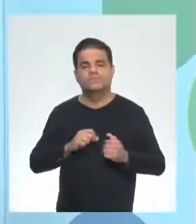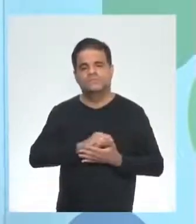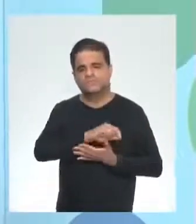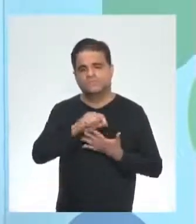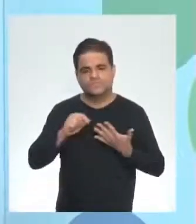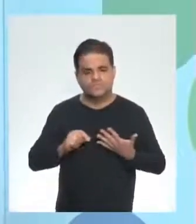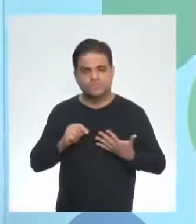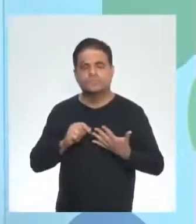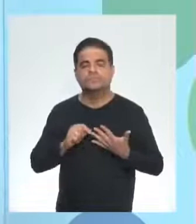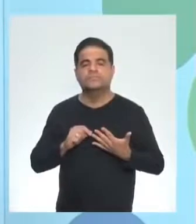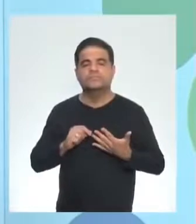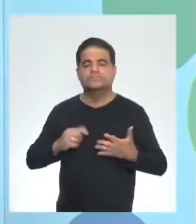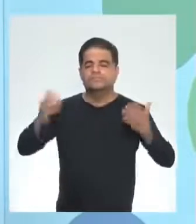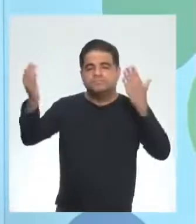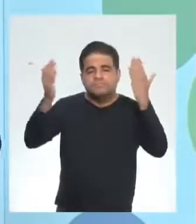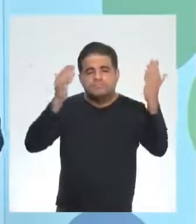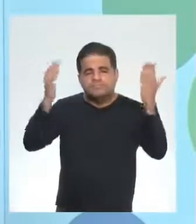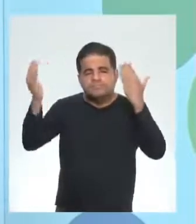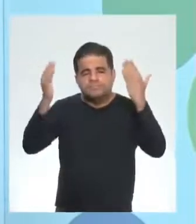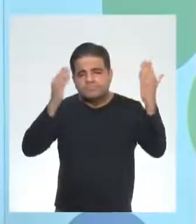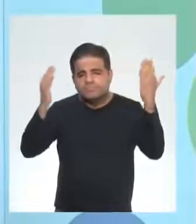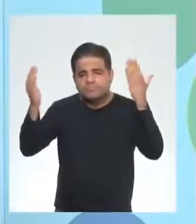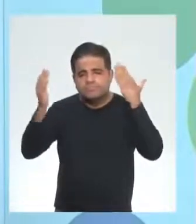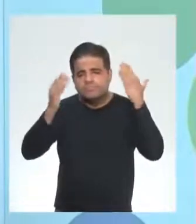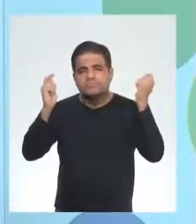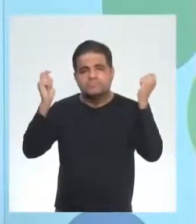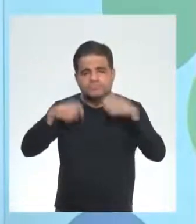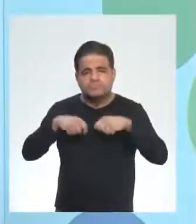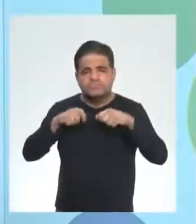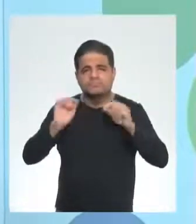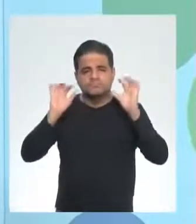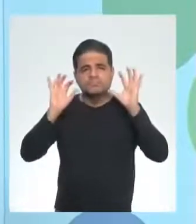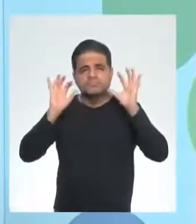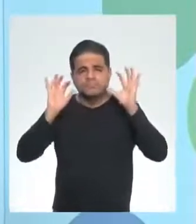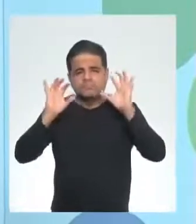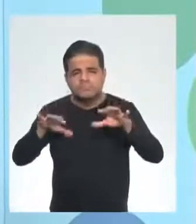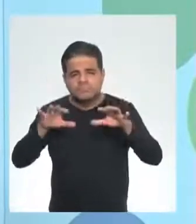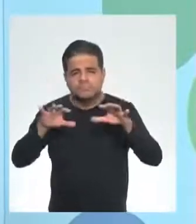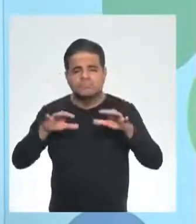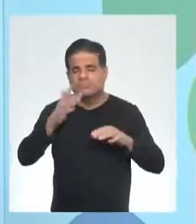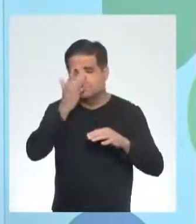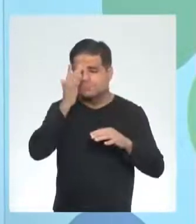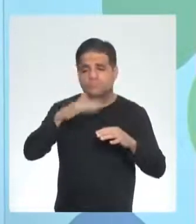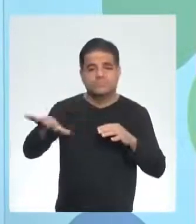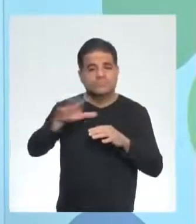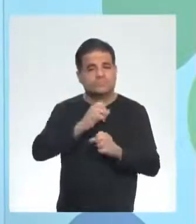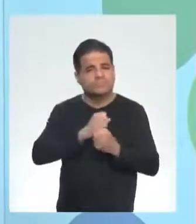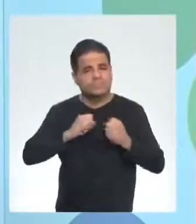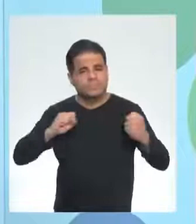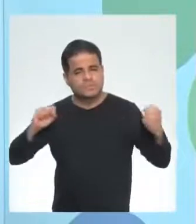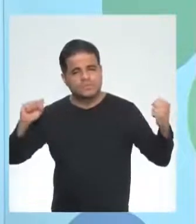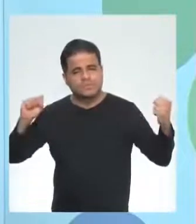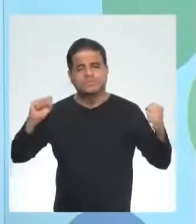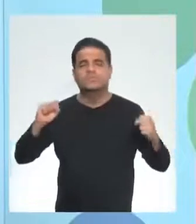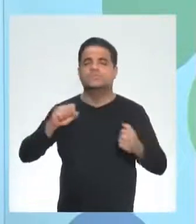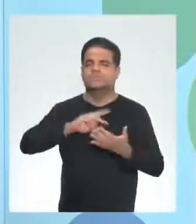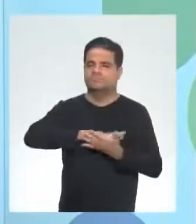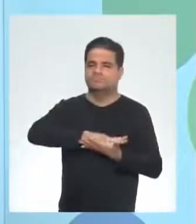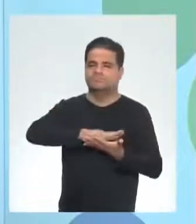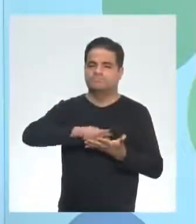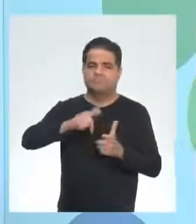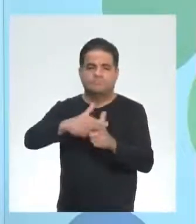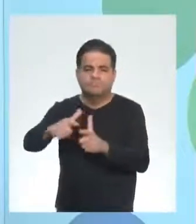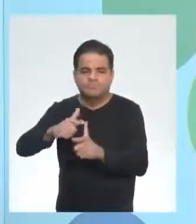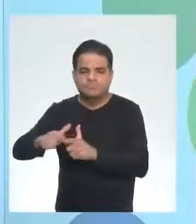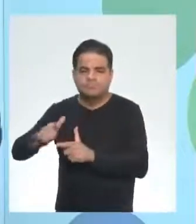Tem a questão até psicológica, né? Que pode abalar até a questão de a pessoa ficar muito estressada e aí vários problemas começam